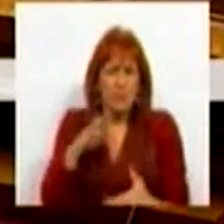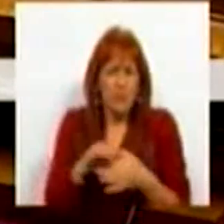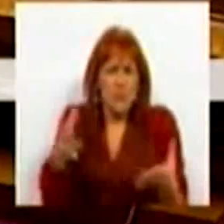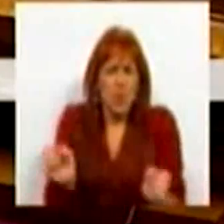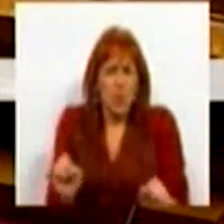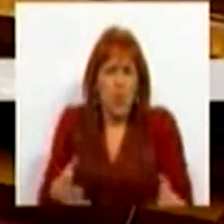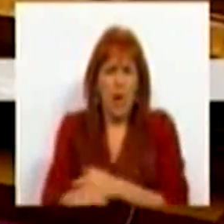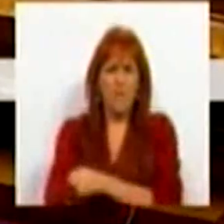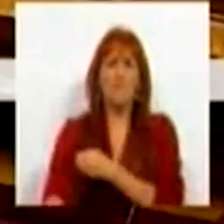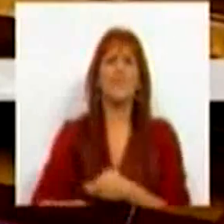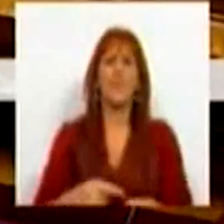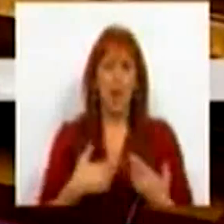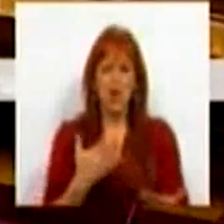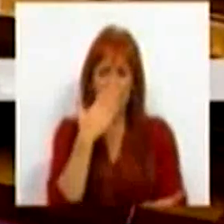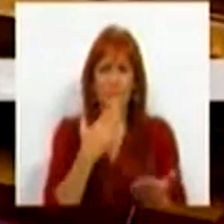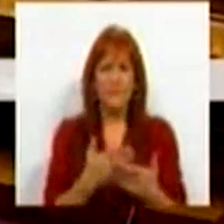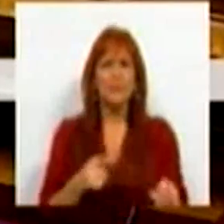qualquer sentido.